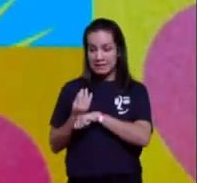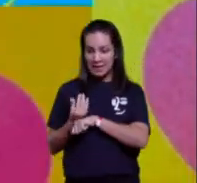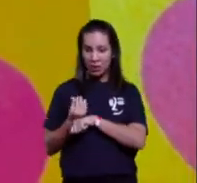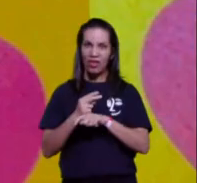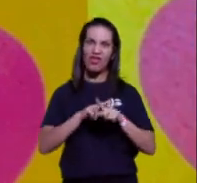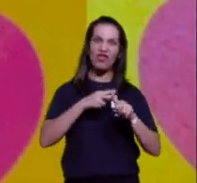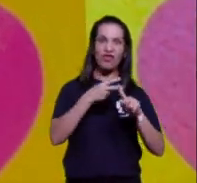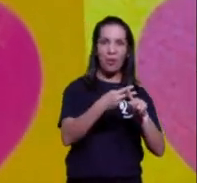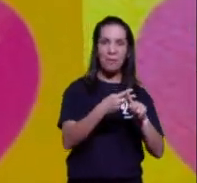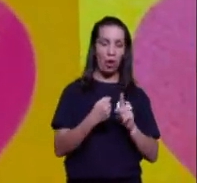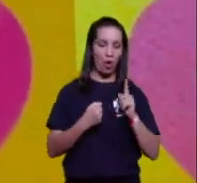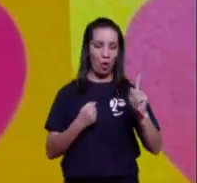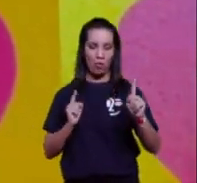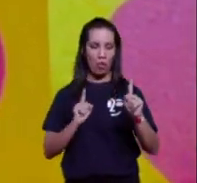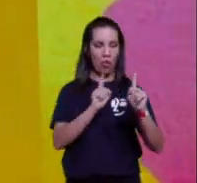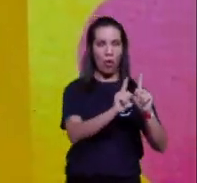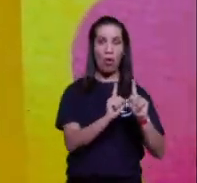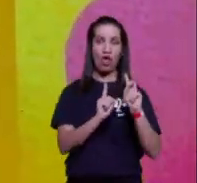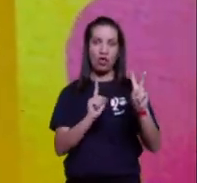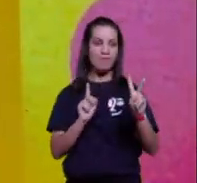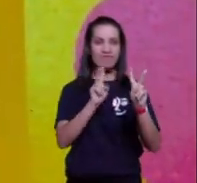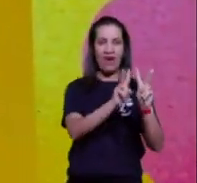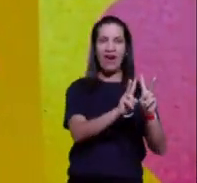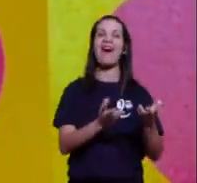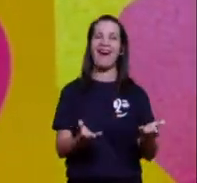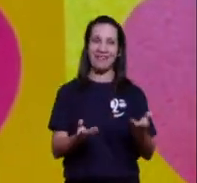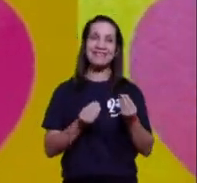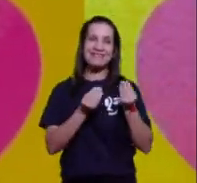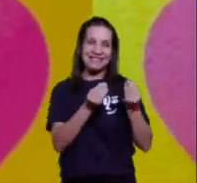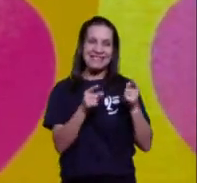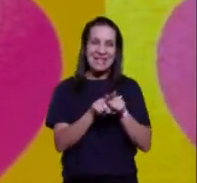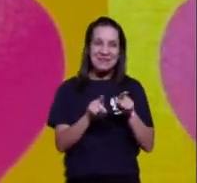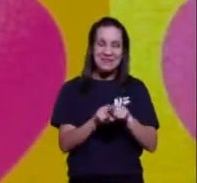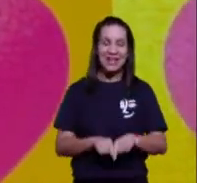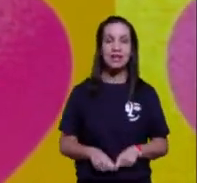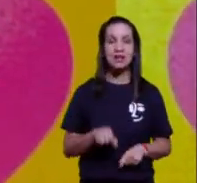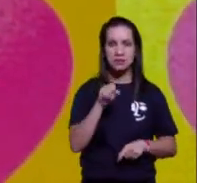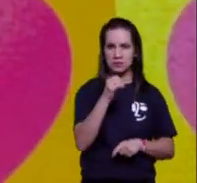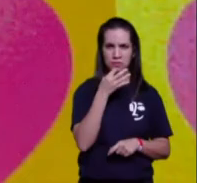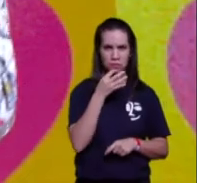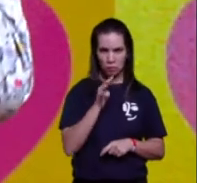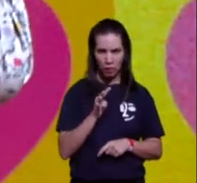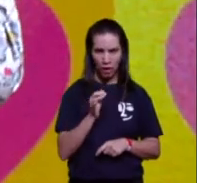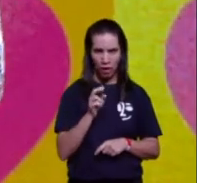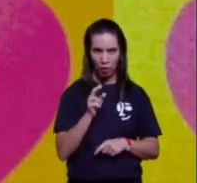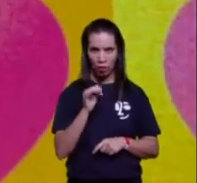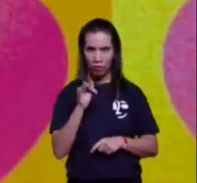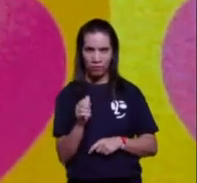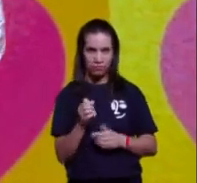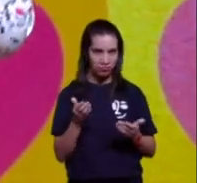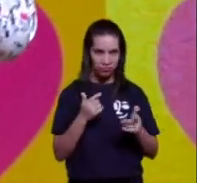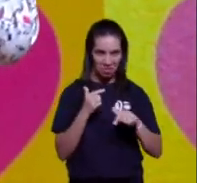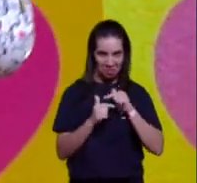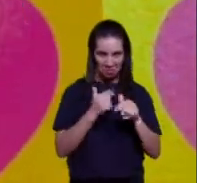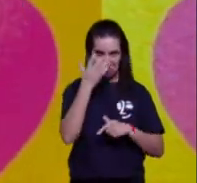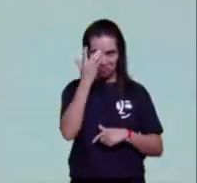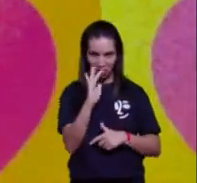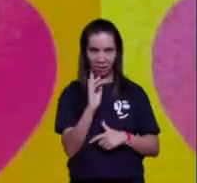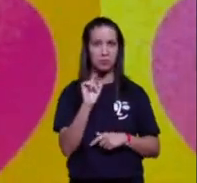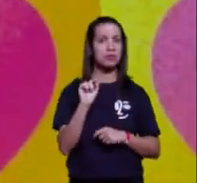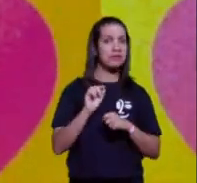dobra a aposta. Olha, que beleza, hein? Olha, e se você ainda não conhece a CUFA, não sabe o trabalho dela, não sabe o que ela